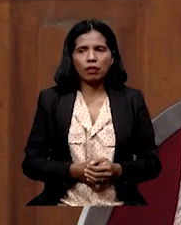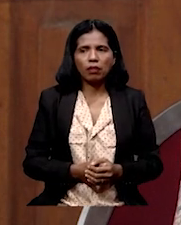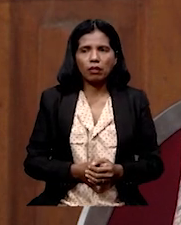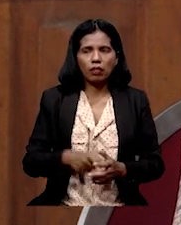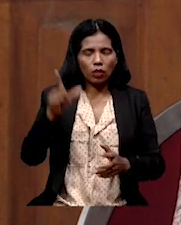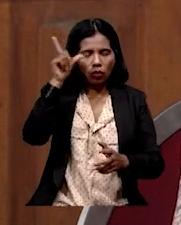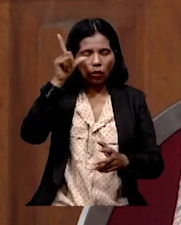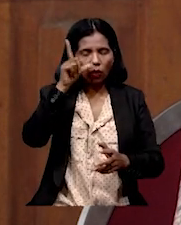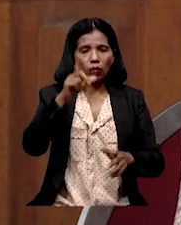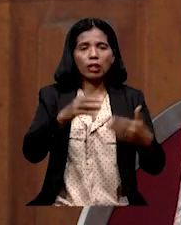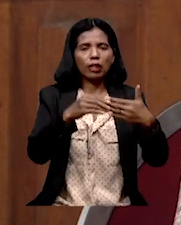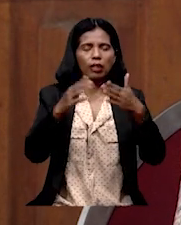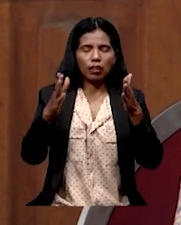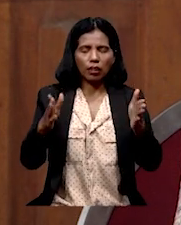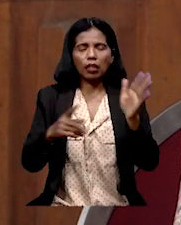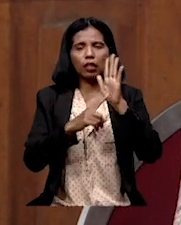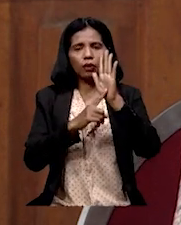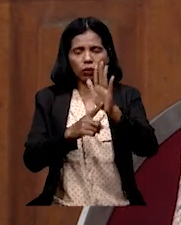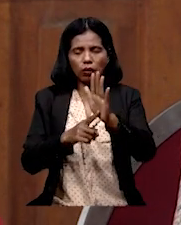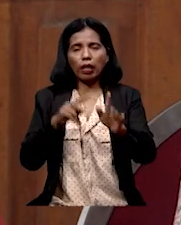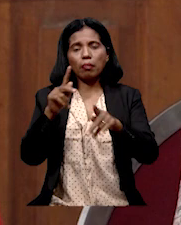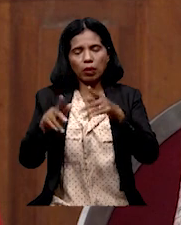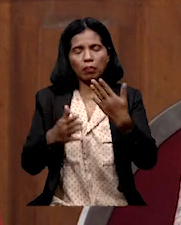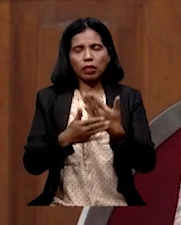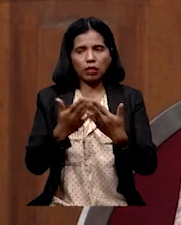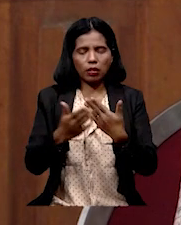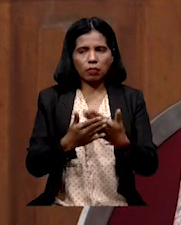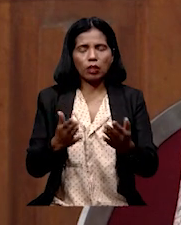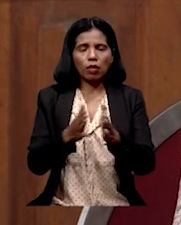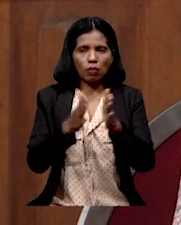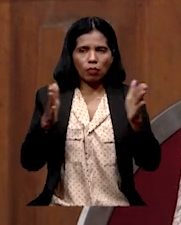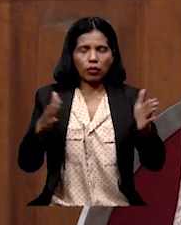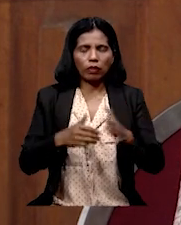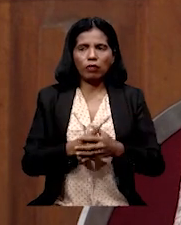figura de nebem, macatura de simplicidade. Simplicidade pode nenhuma marca.